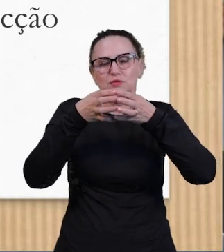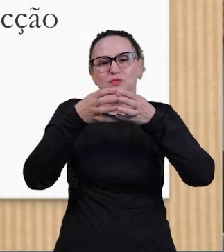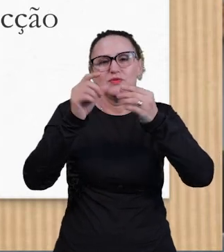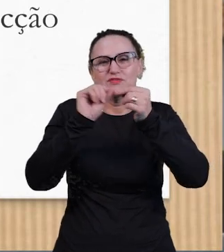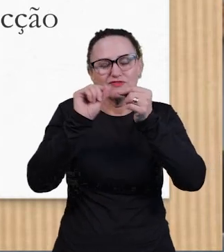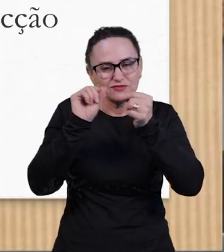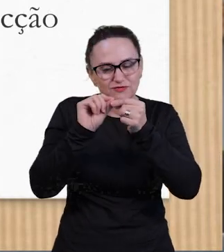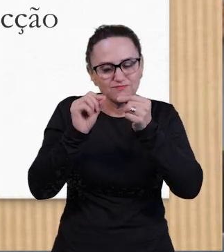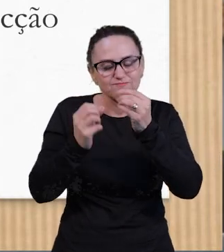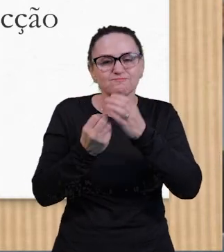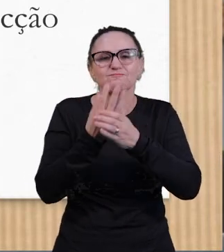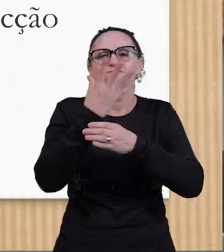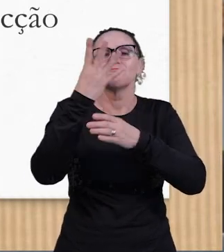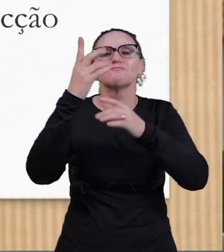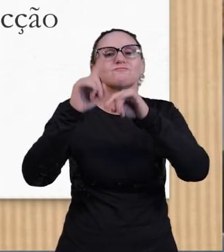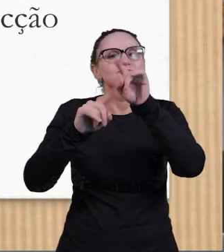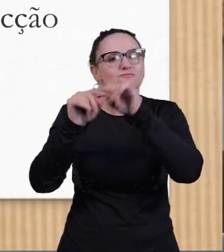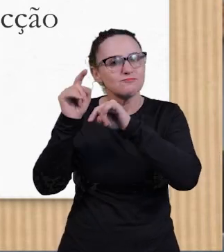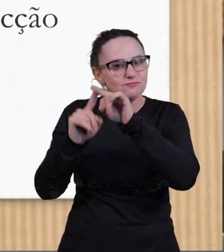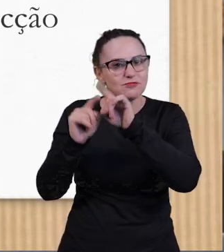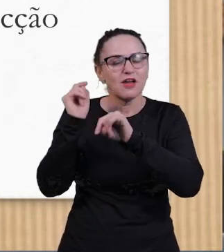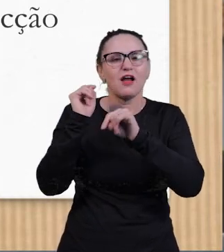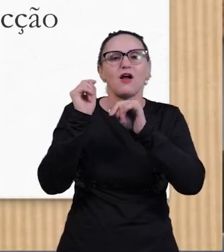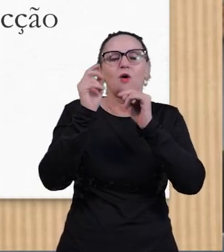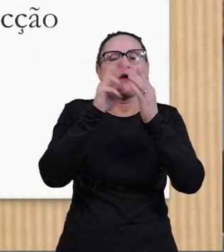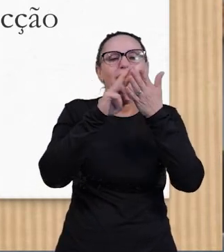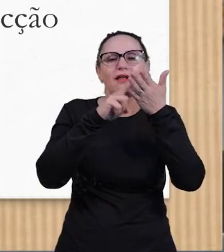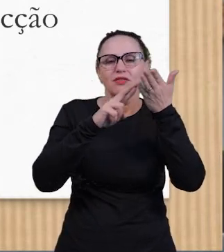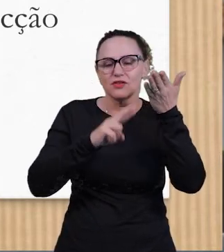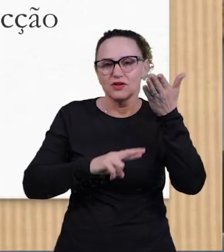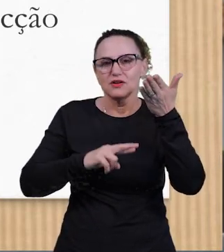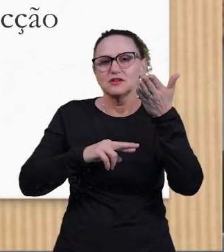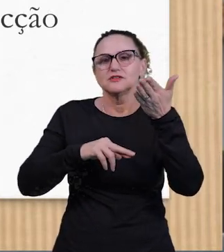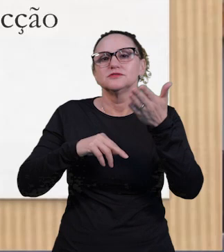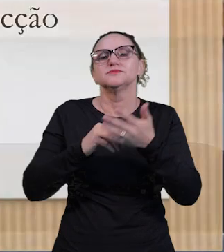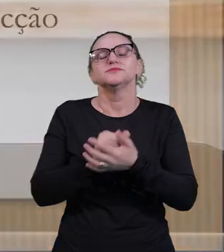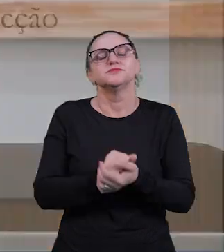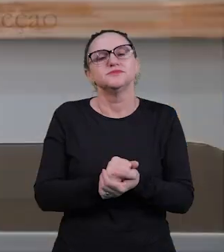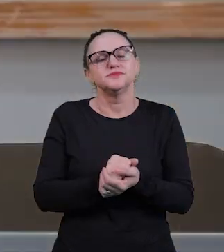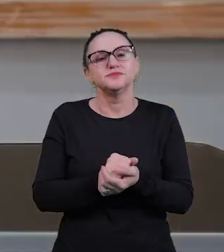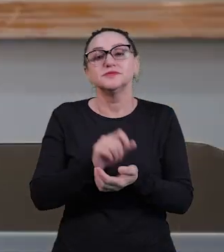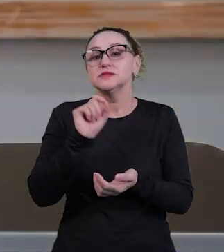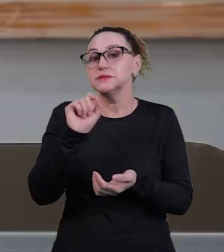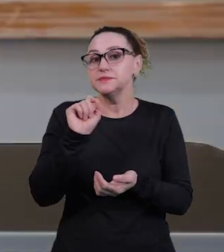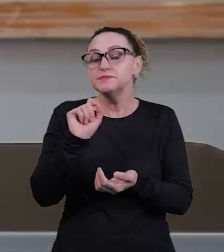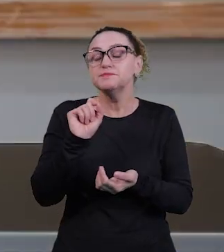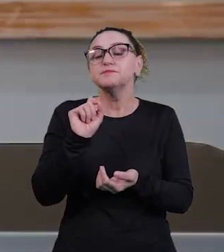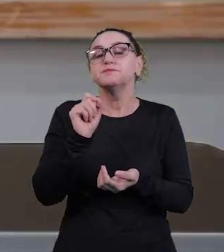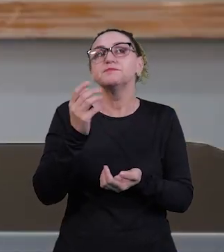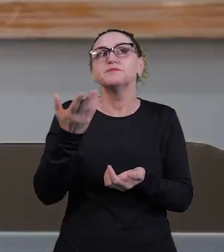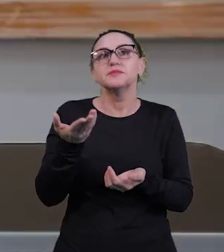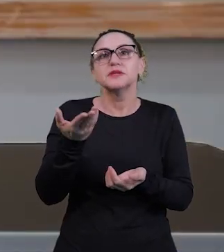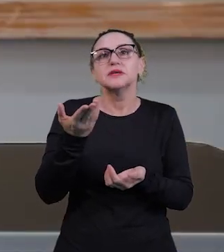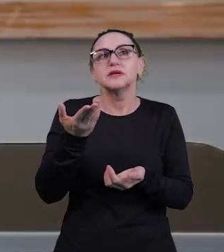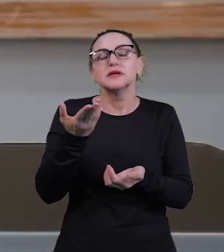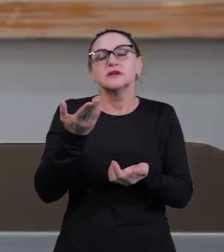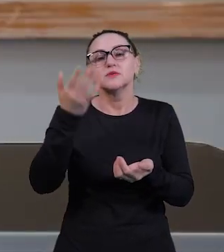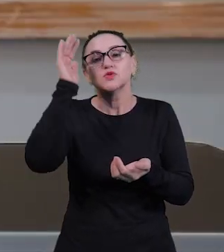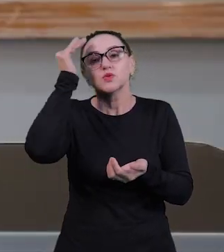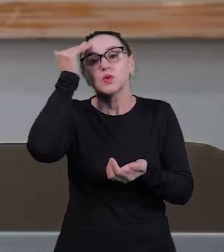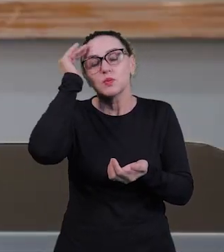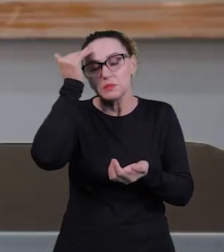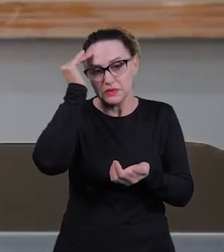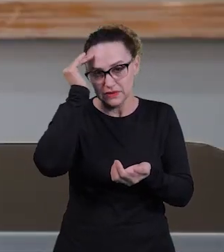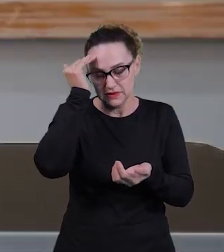de resumos, resenhas, relatórios e assim por diante. Então, nós vamos